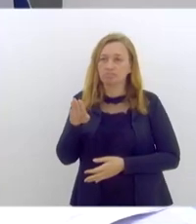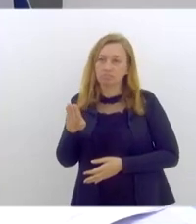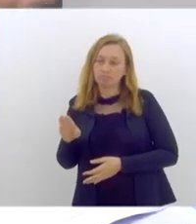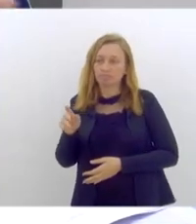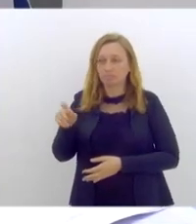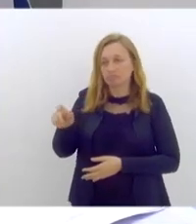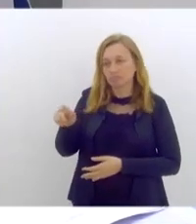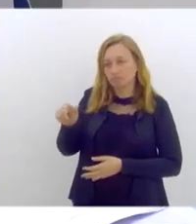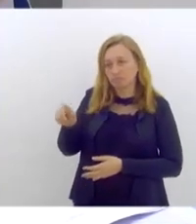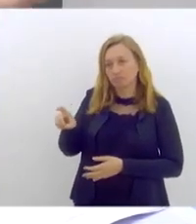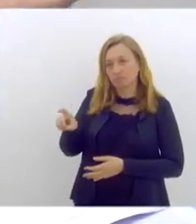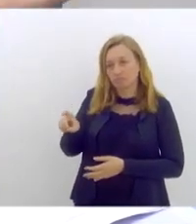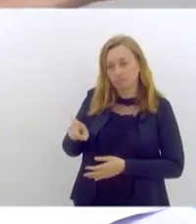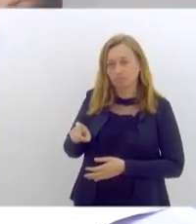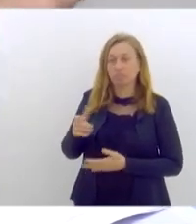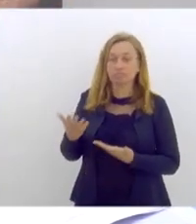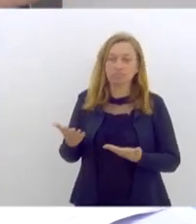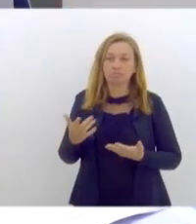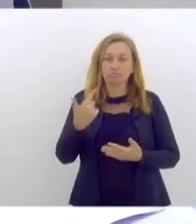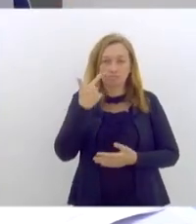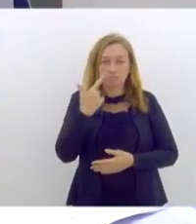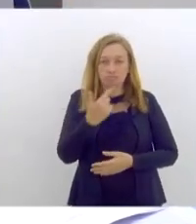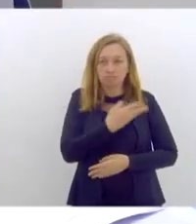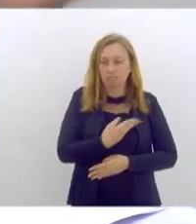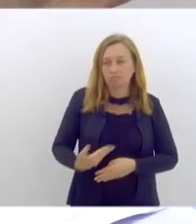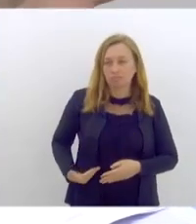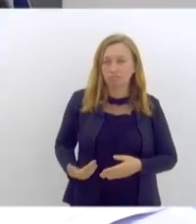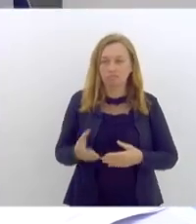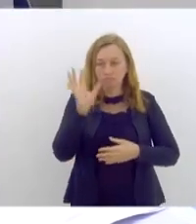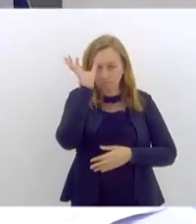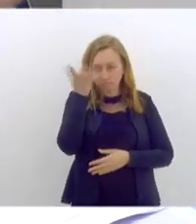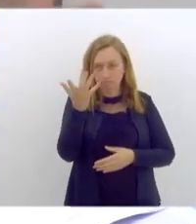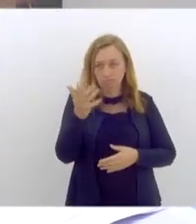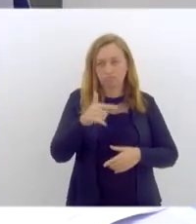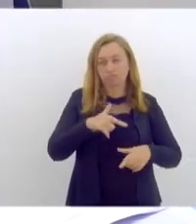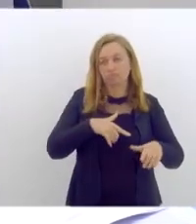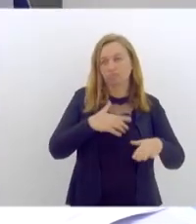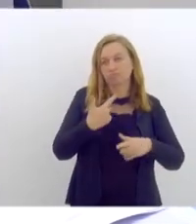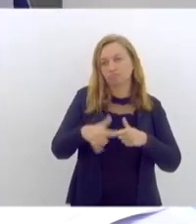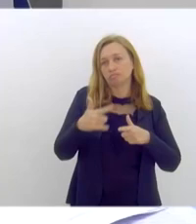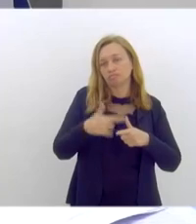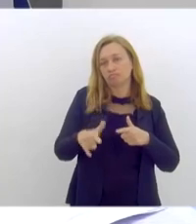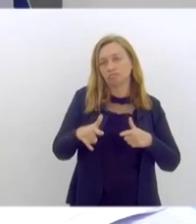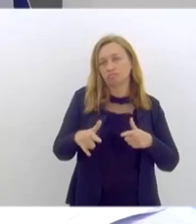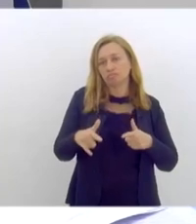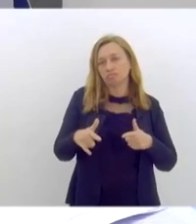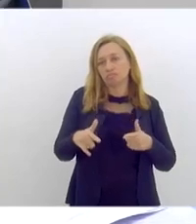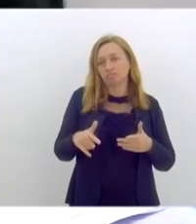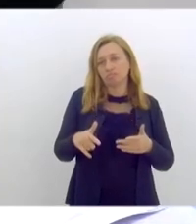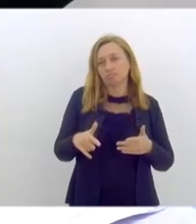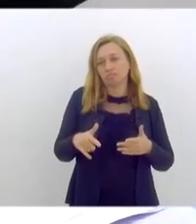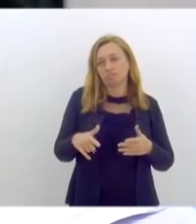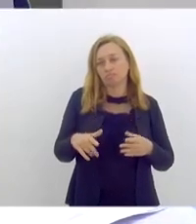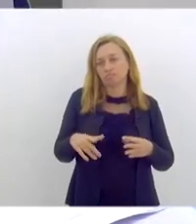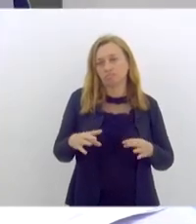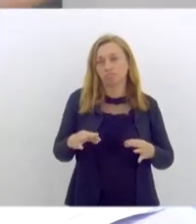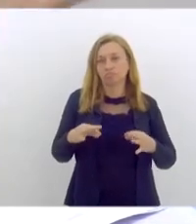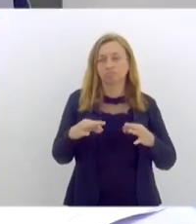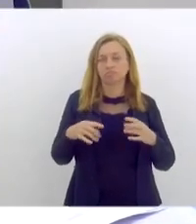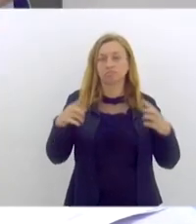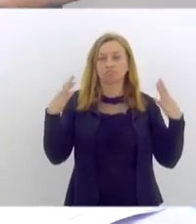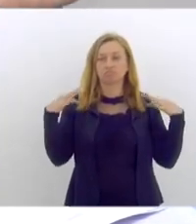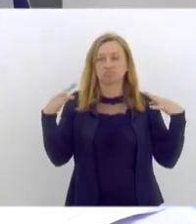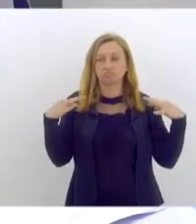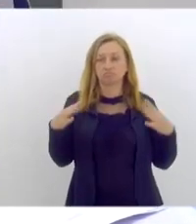y a gente já viu o governador tomar posse dizer que resolveu planejamento econômico social do estado com o turismo